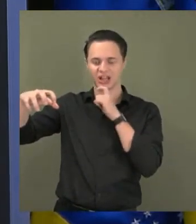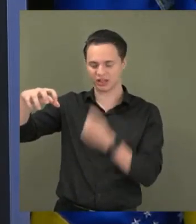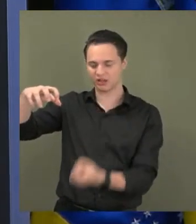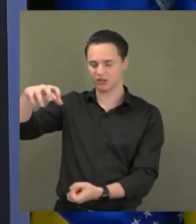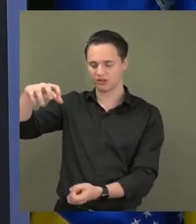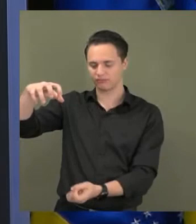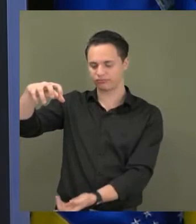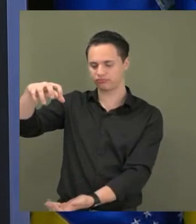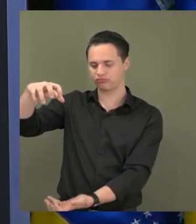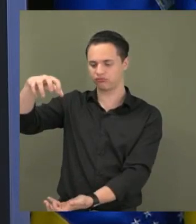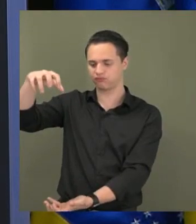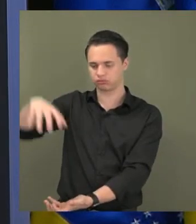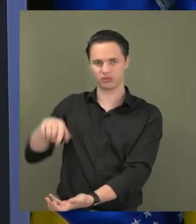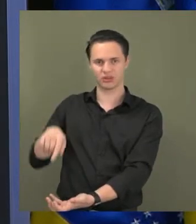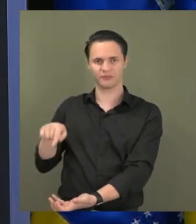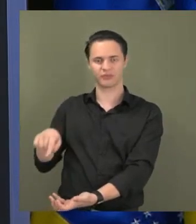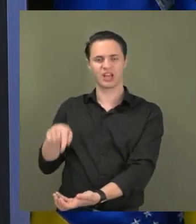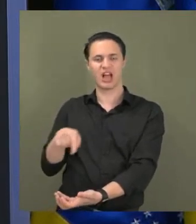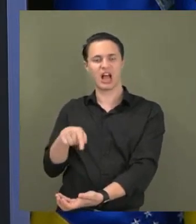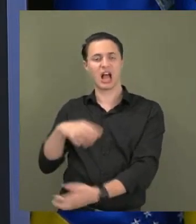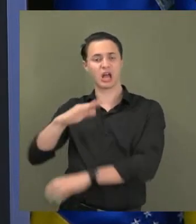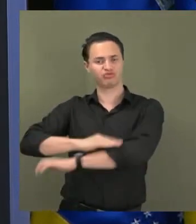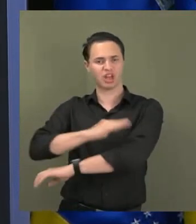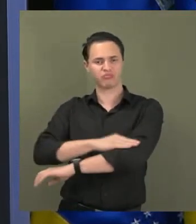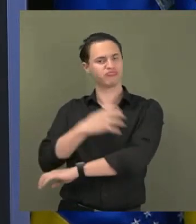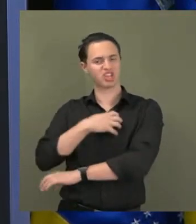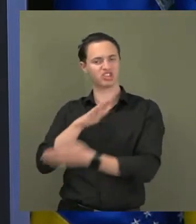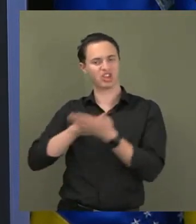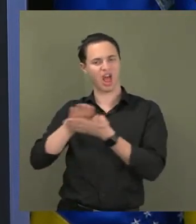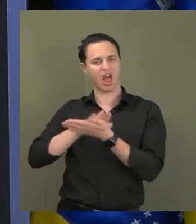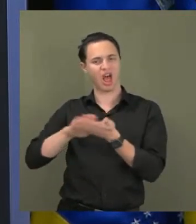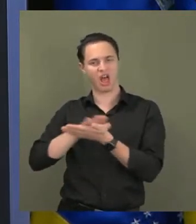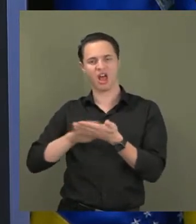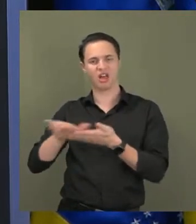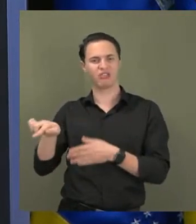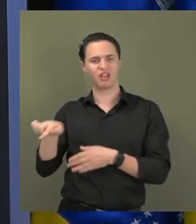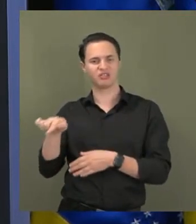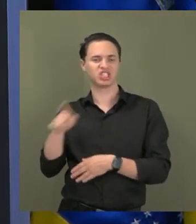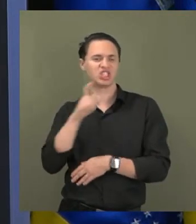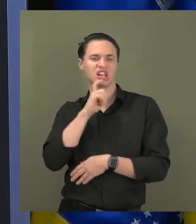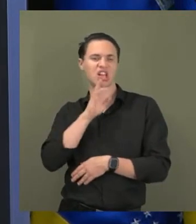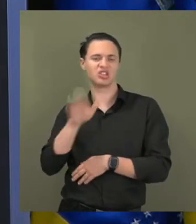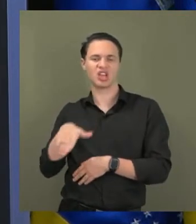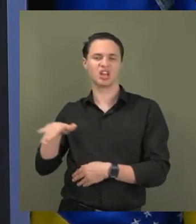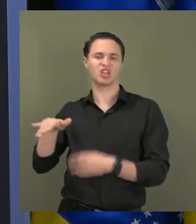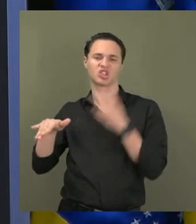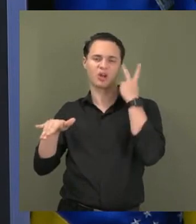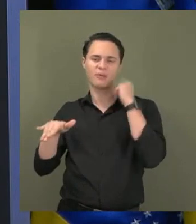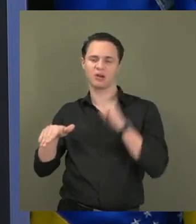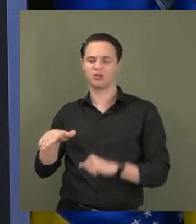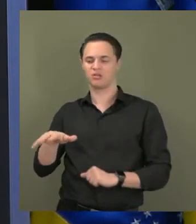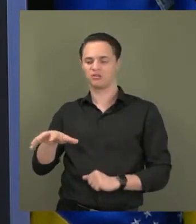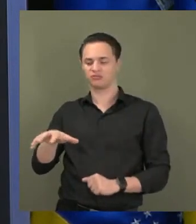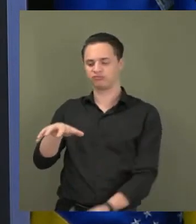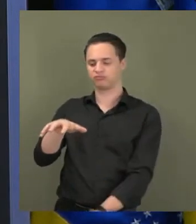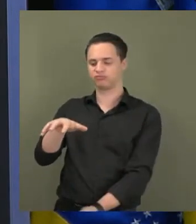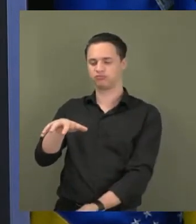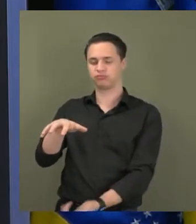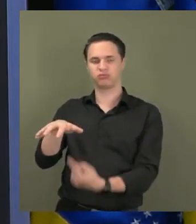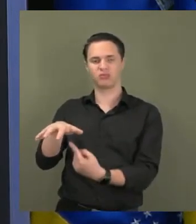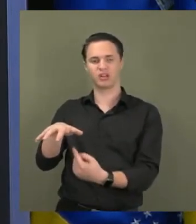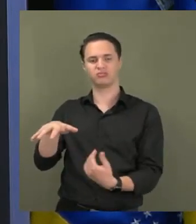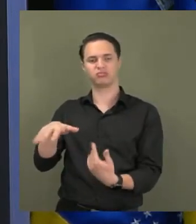esse Senado reaja. Reaja contra ninguém. É a favor da